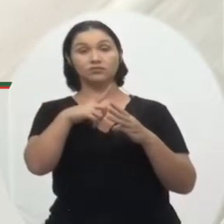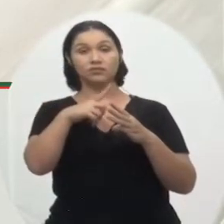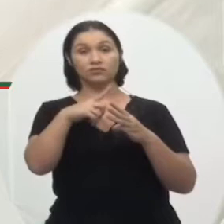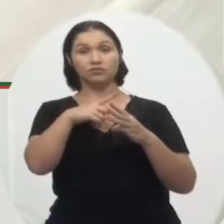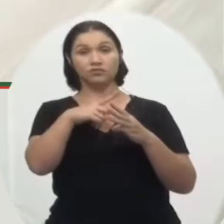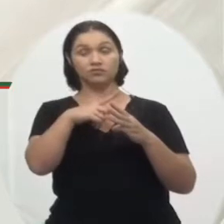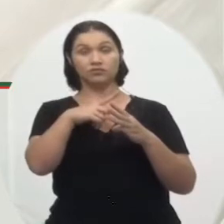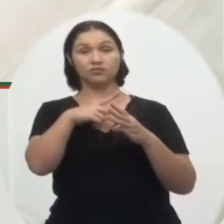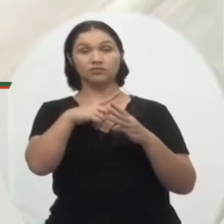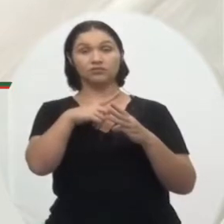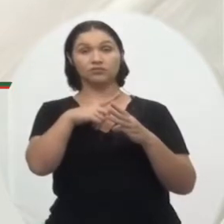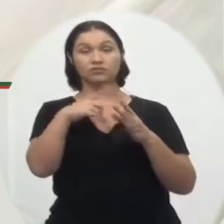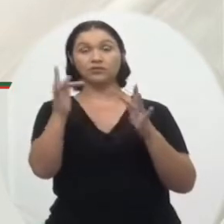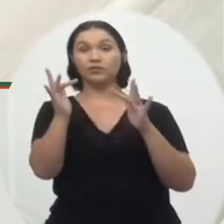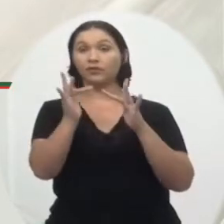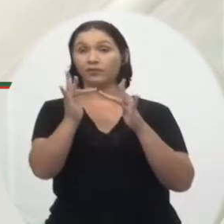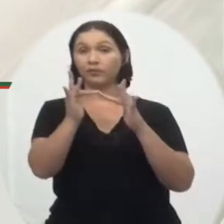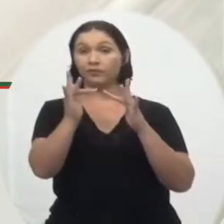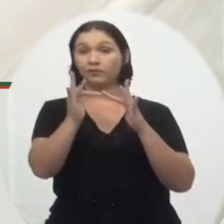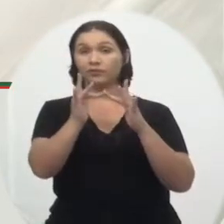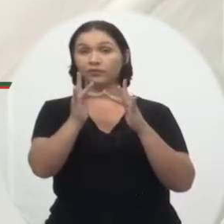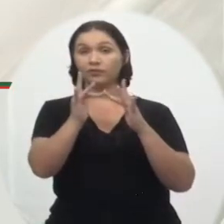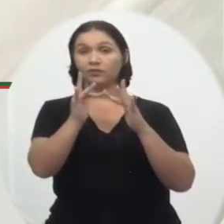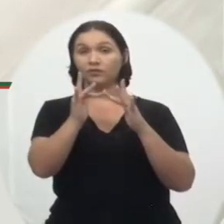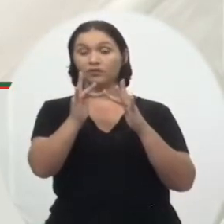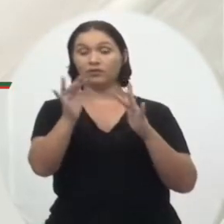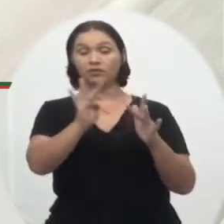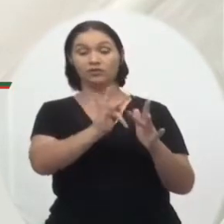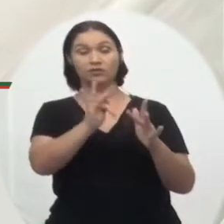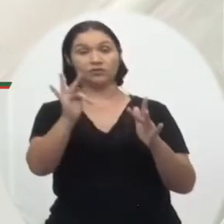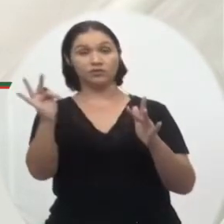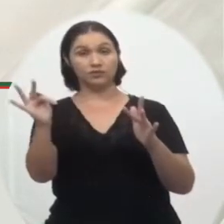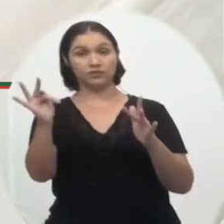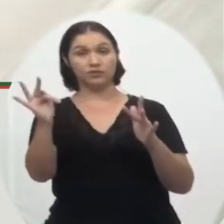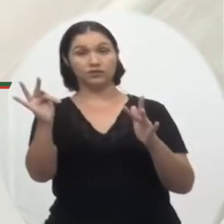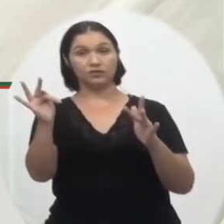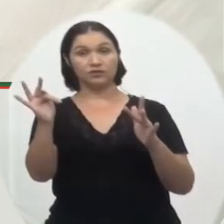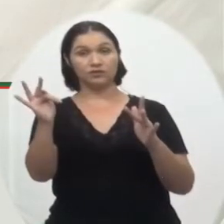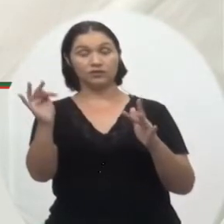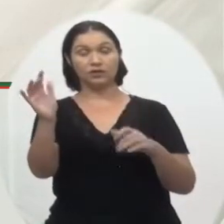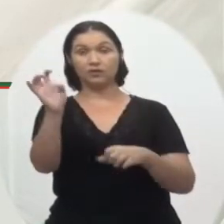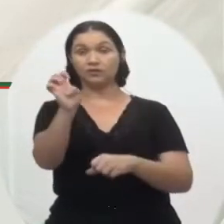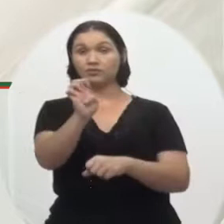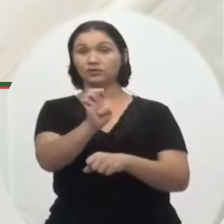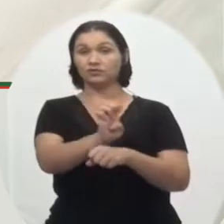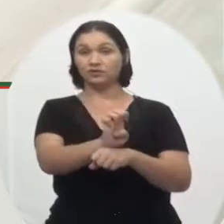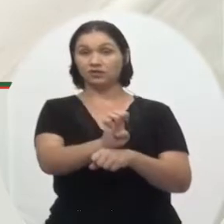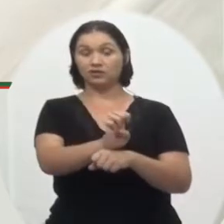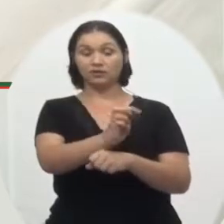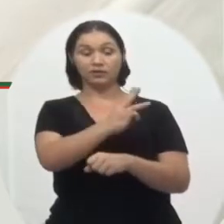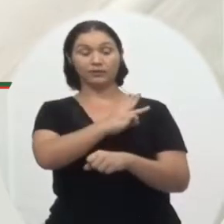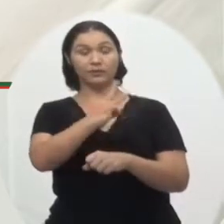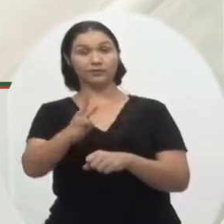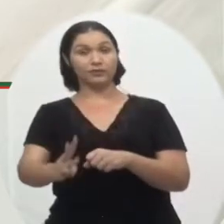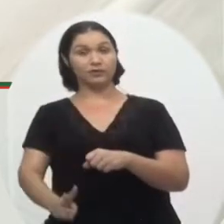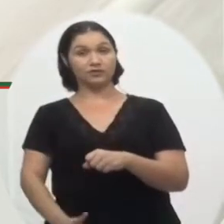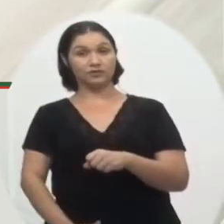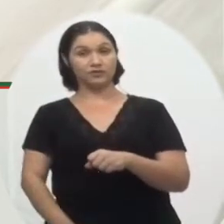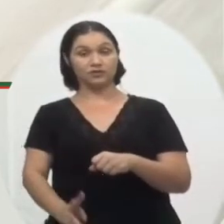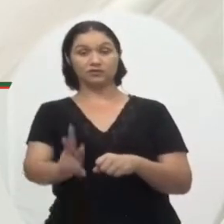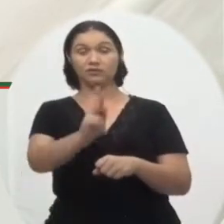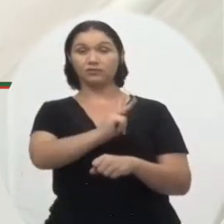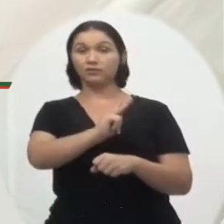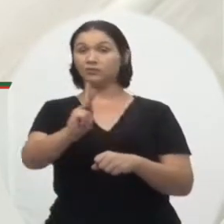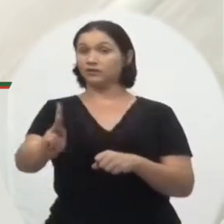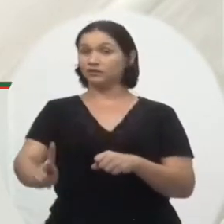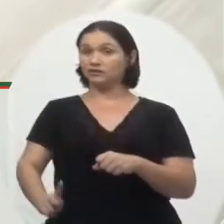bancada federal, certamente em ministros, presidência. O que nós vamos pedir aqui não